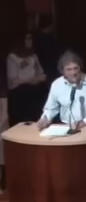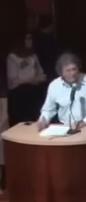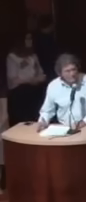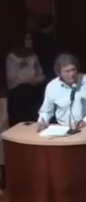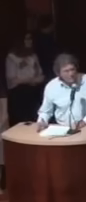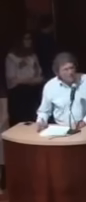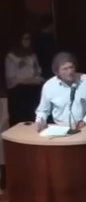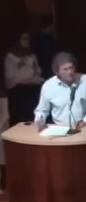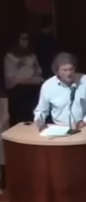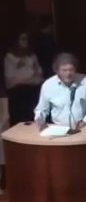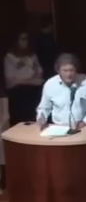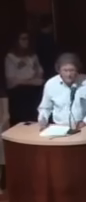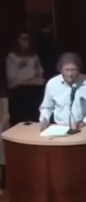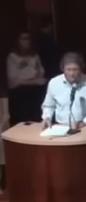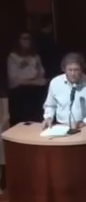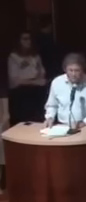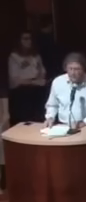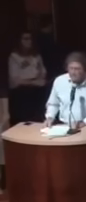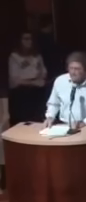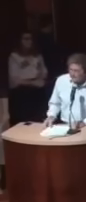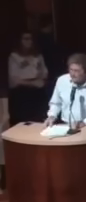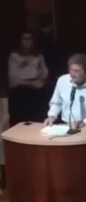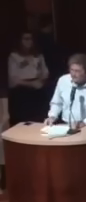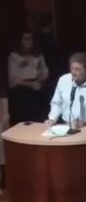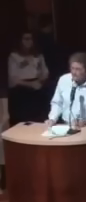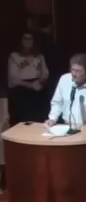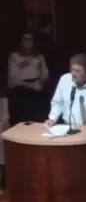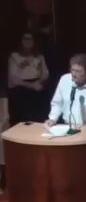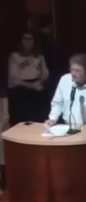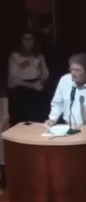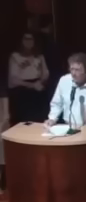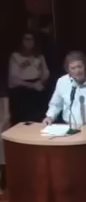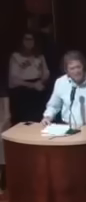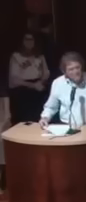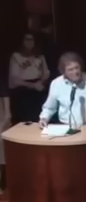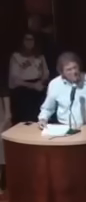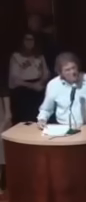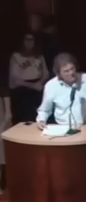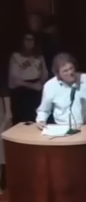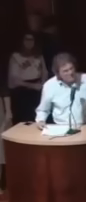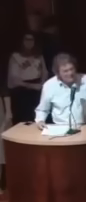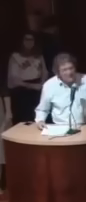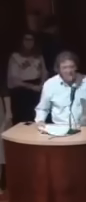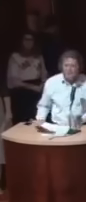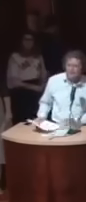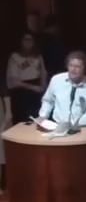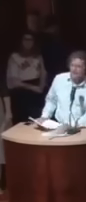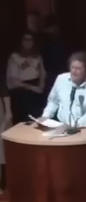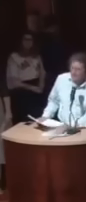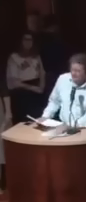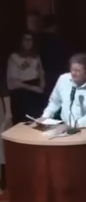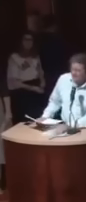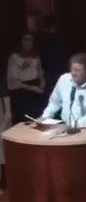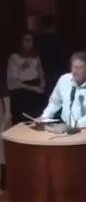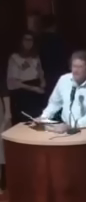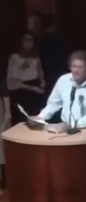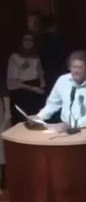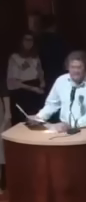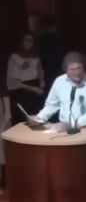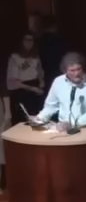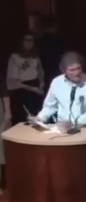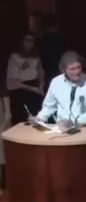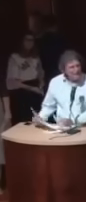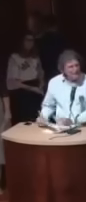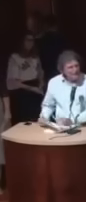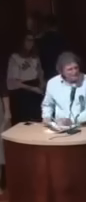graduação, para a licenciatura, para a valorização do professor são essenciais. E, evidentemente, para a academia uma coisa central é a liberdade acadêmica,